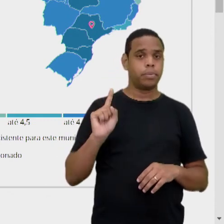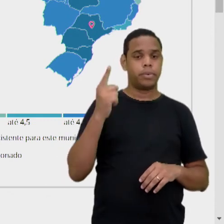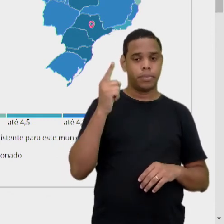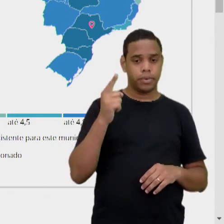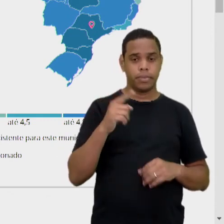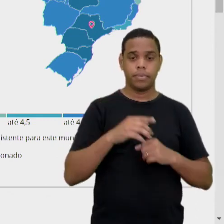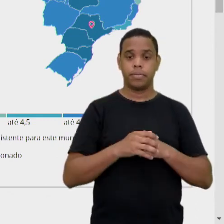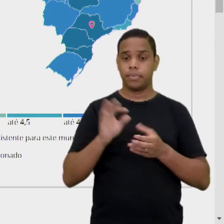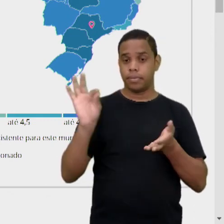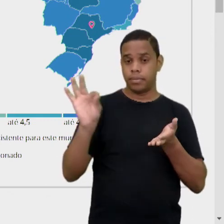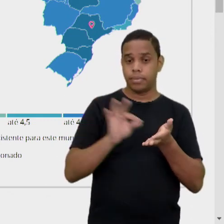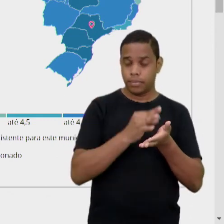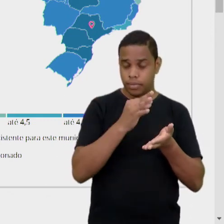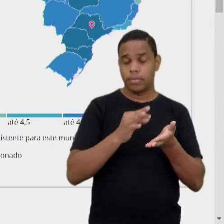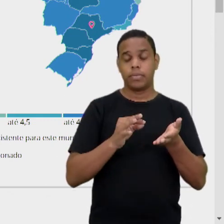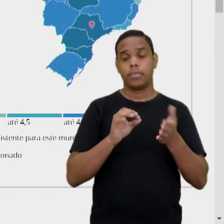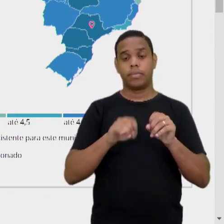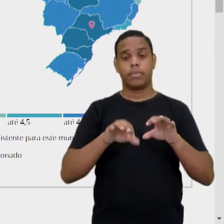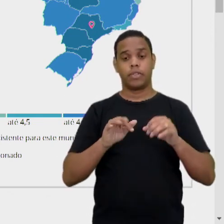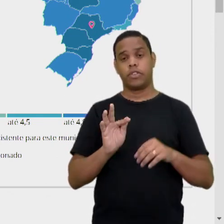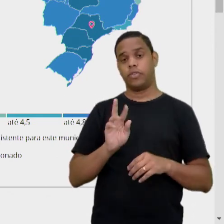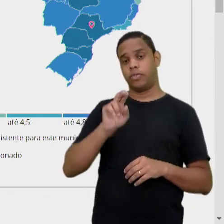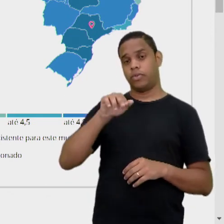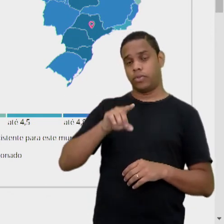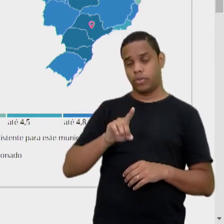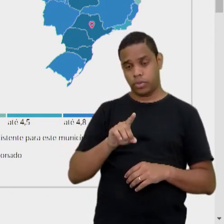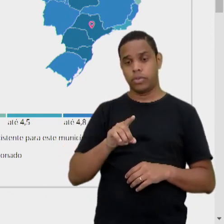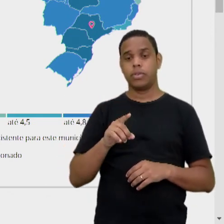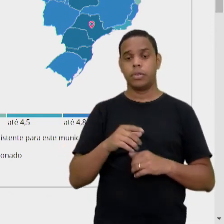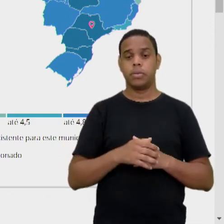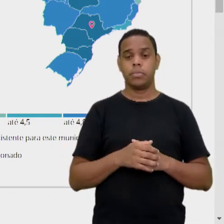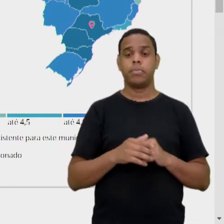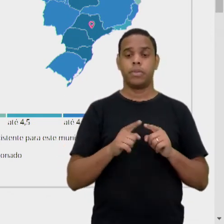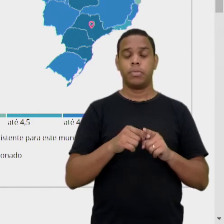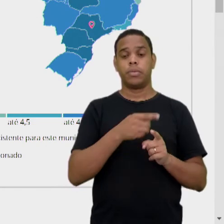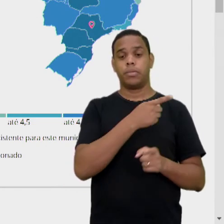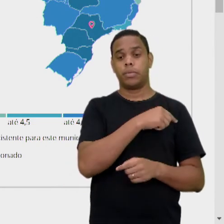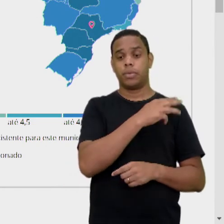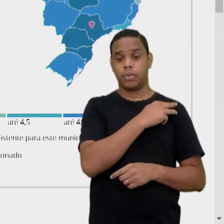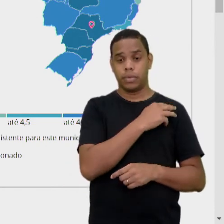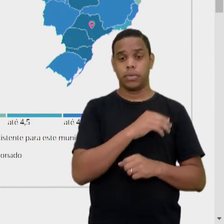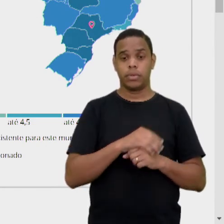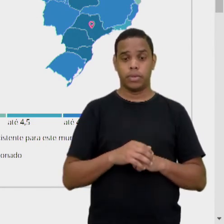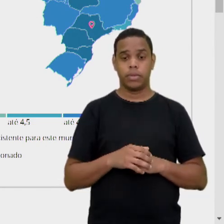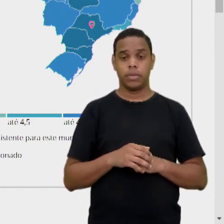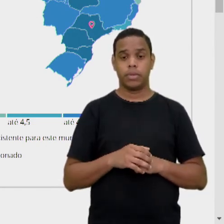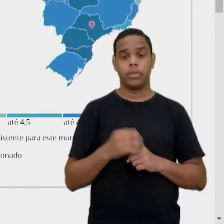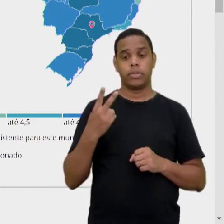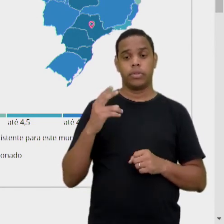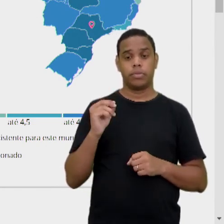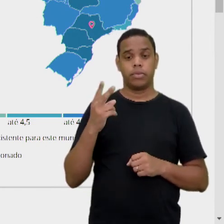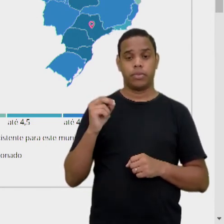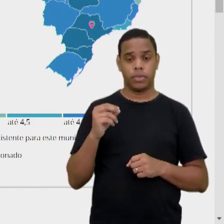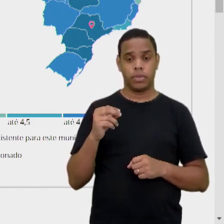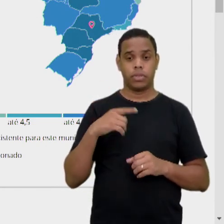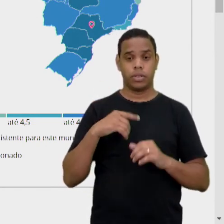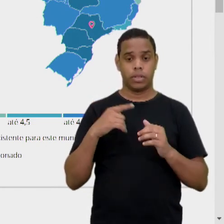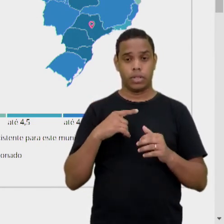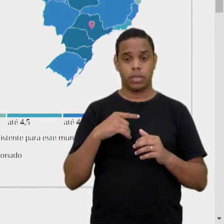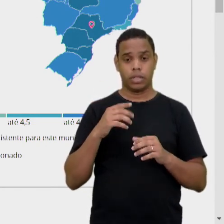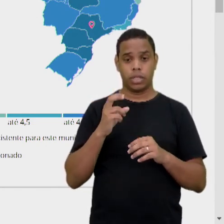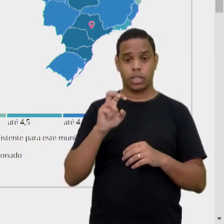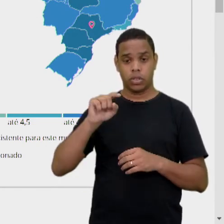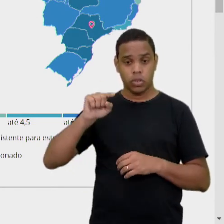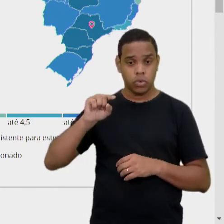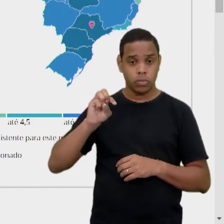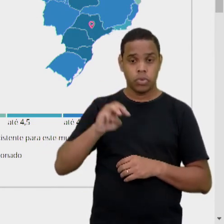Na matrículas do ensino fundamental, né, e médio, né, desculpa, no Fundamental 2020, nós temos aqui mais de 5